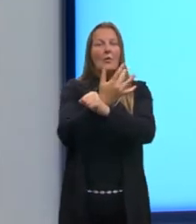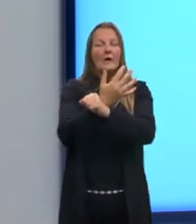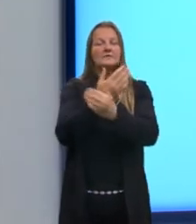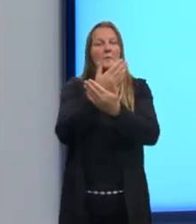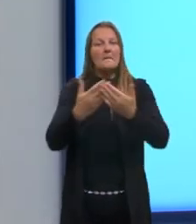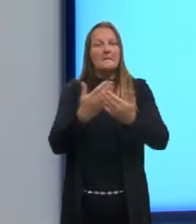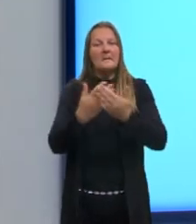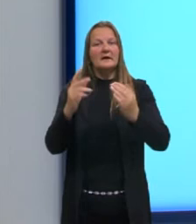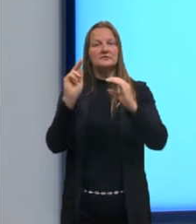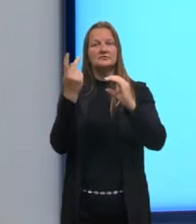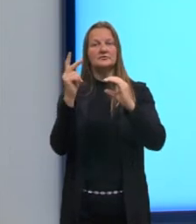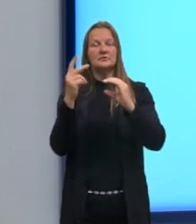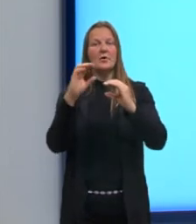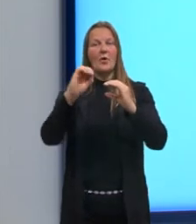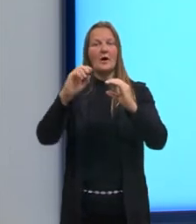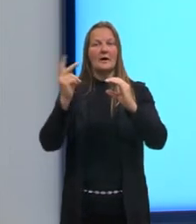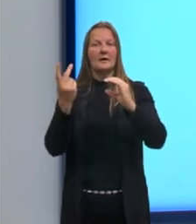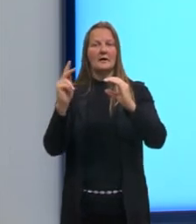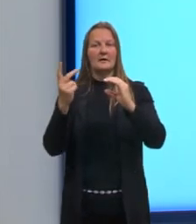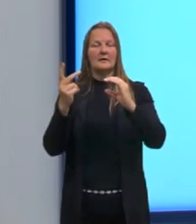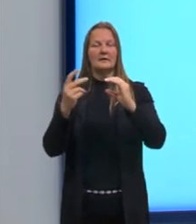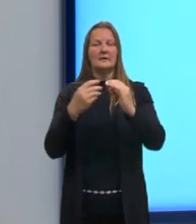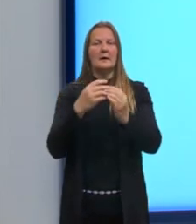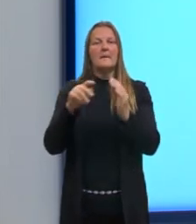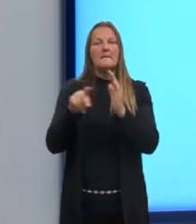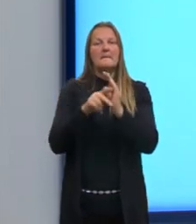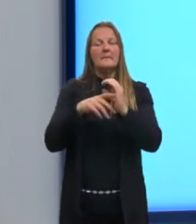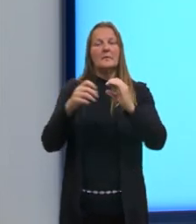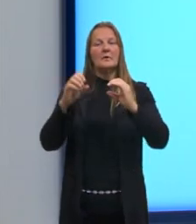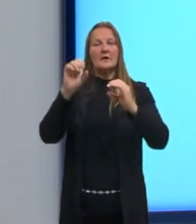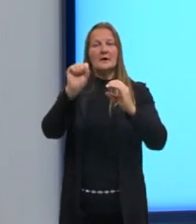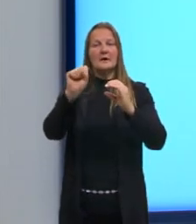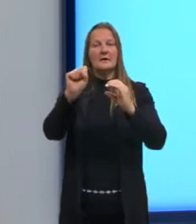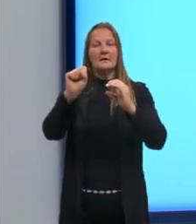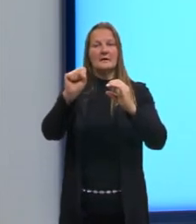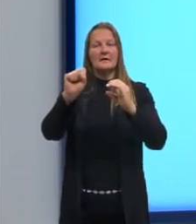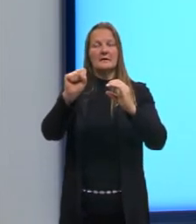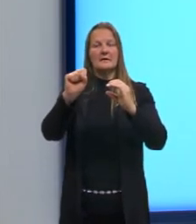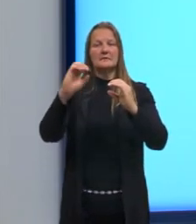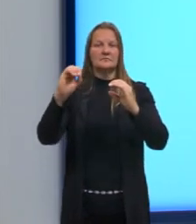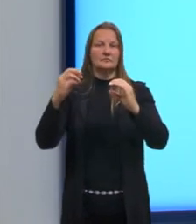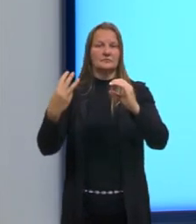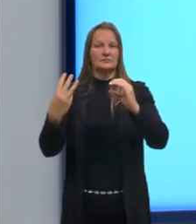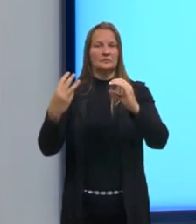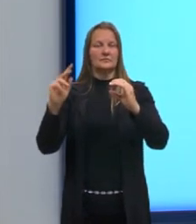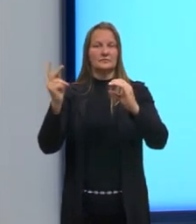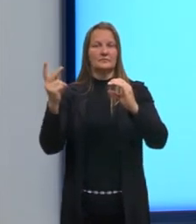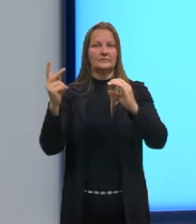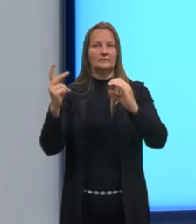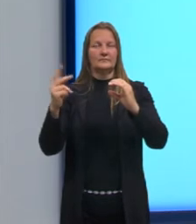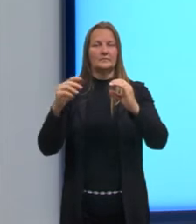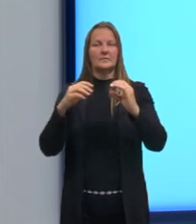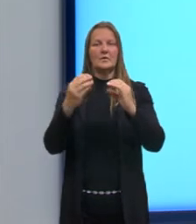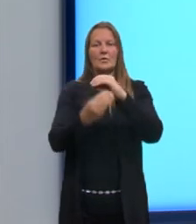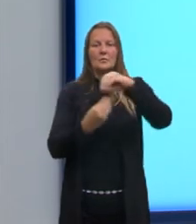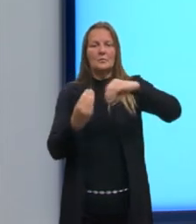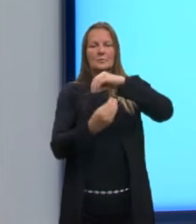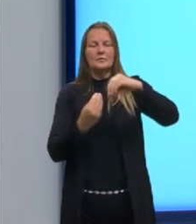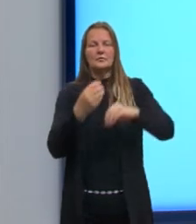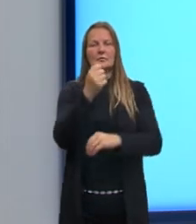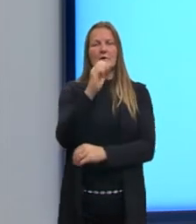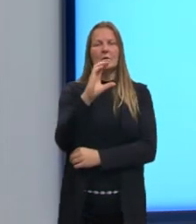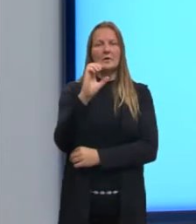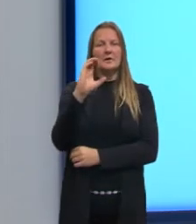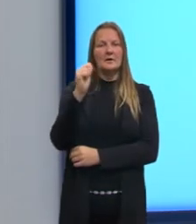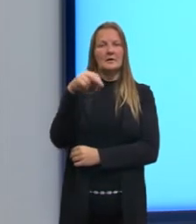hidroxila né sobrando apenas o s o3h o composto alcano vai